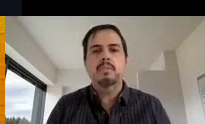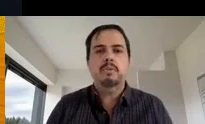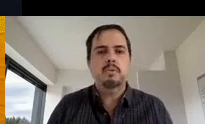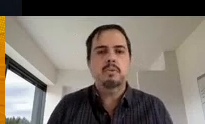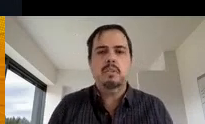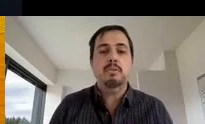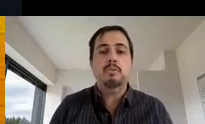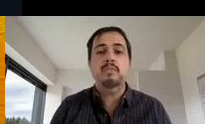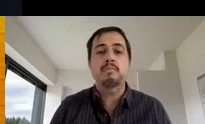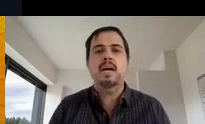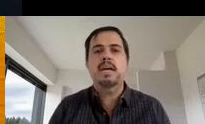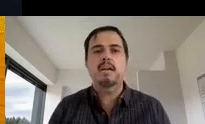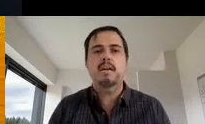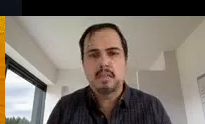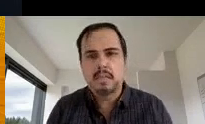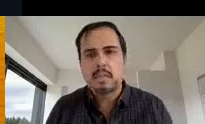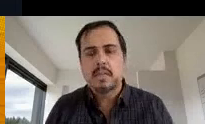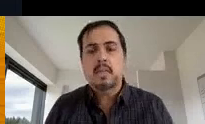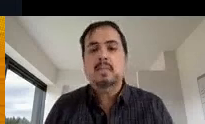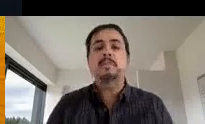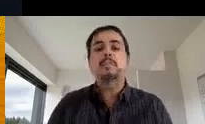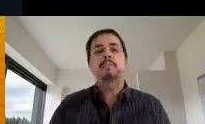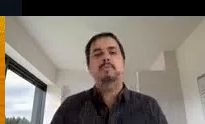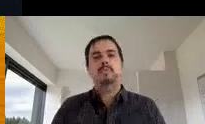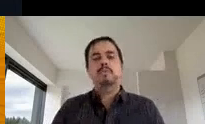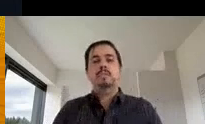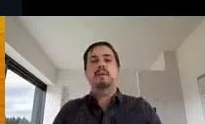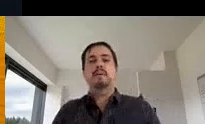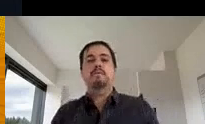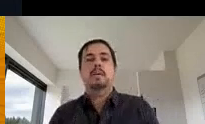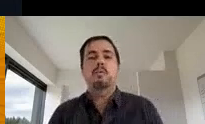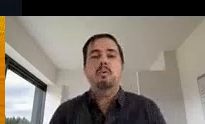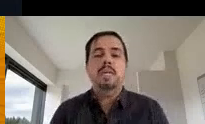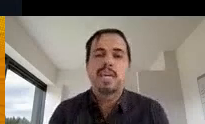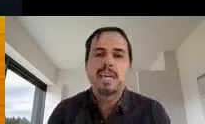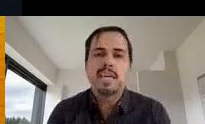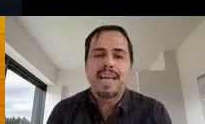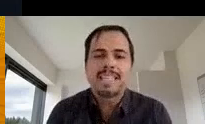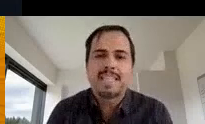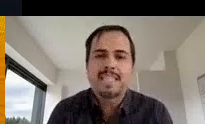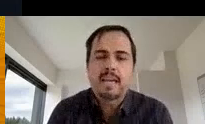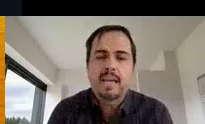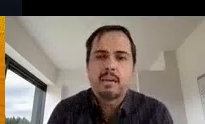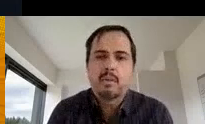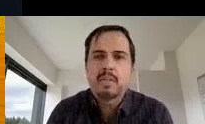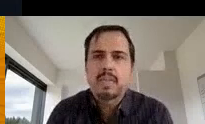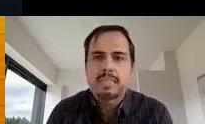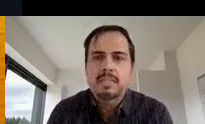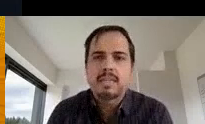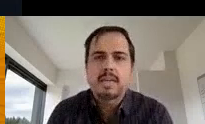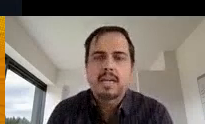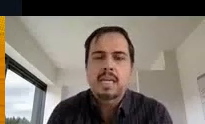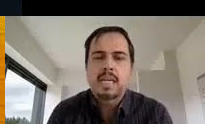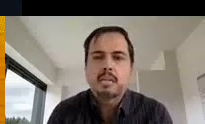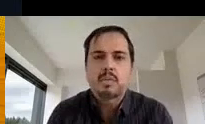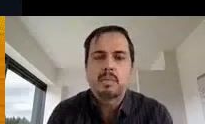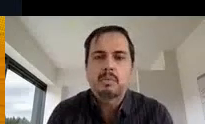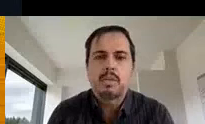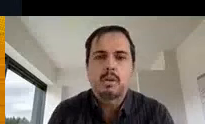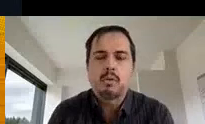acontecendo? Você pode ser a pessoa que está perguntando o que vai acontecer? E você pode ser a pessoa que vai perguntar o que a gente quer que